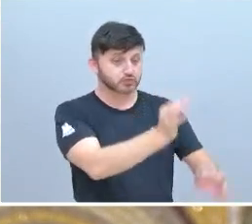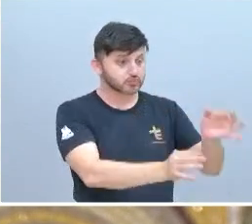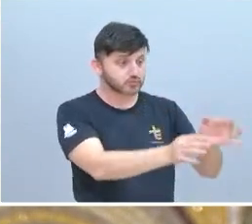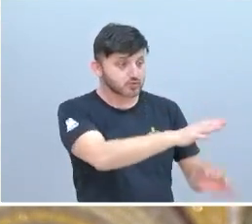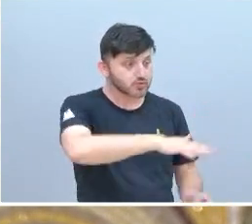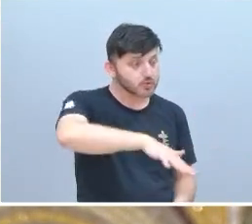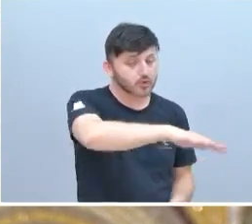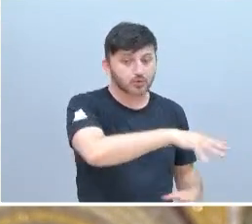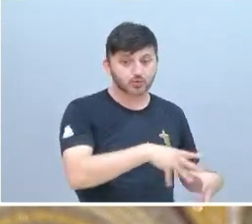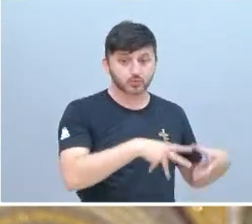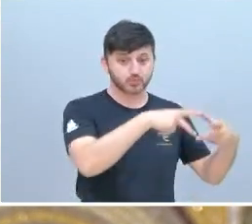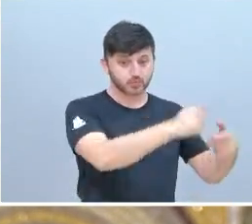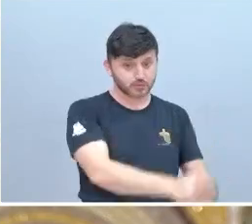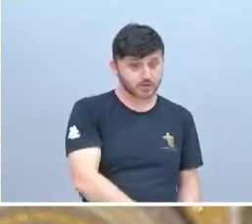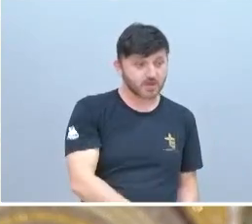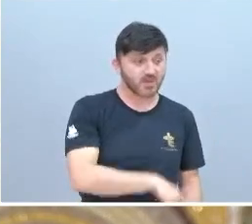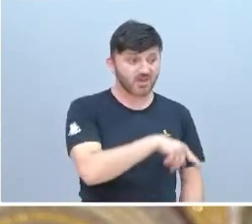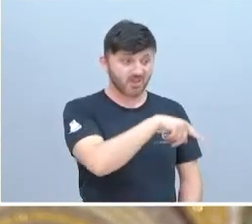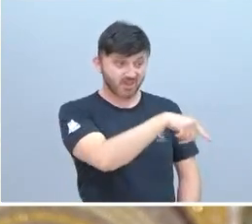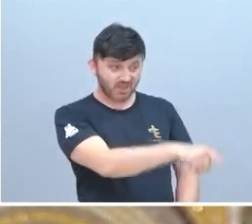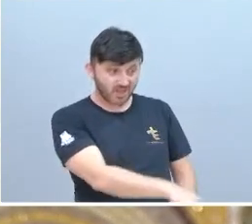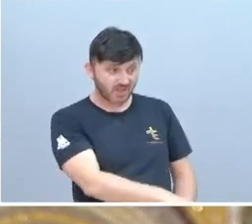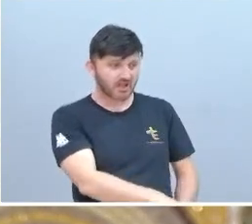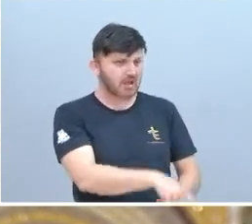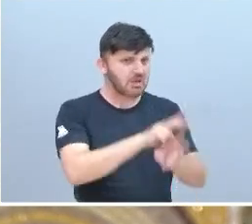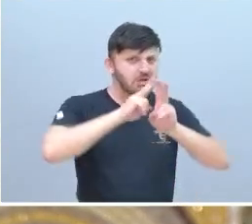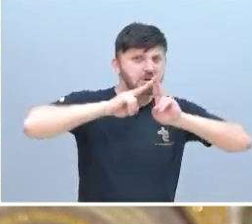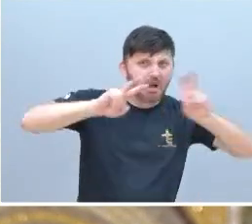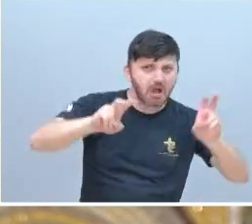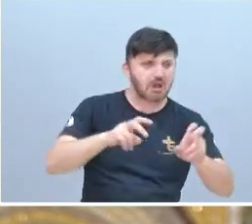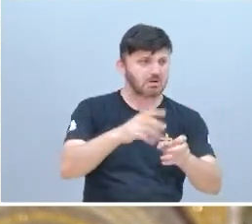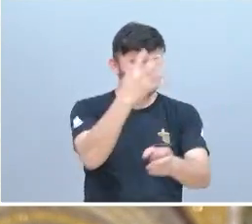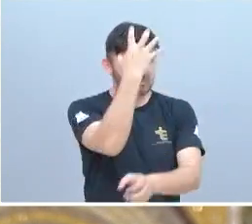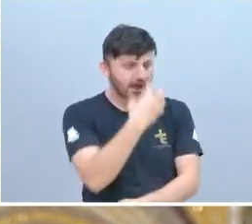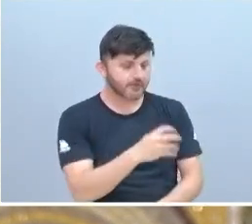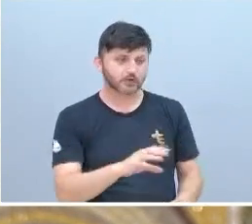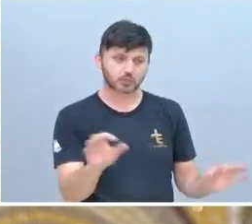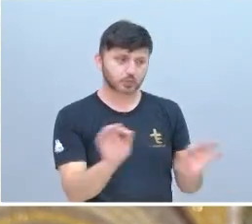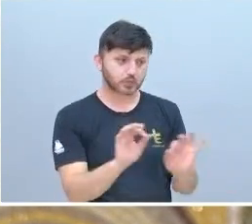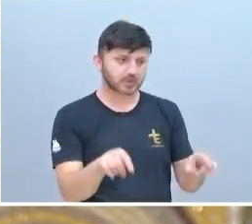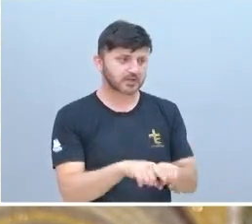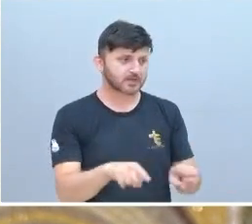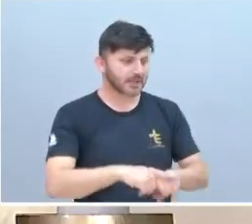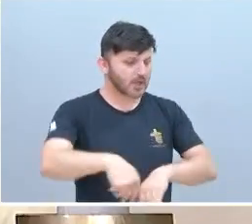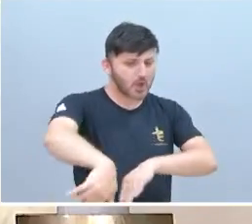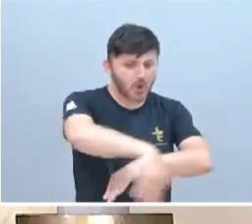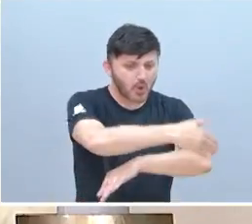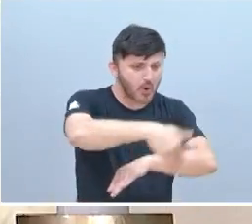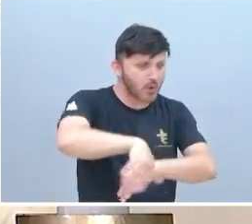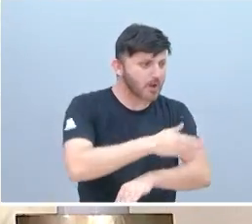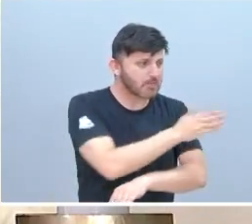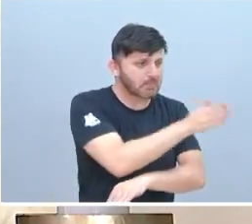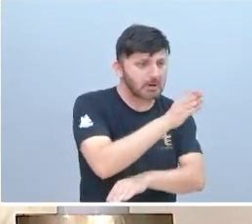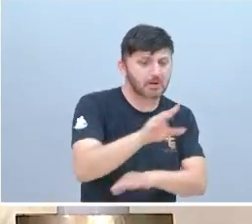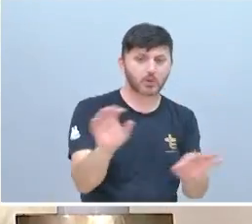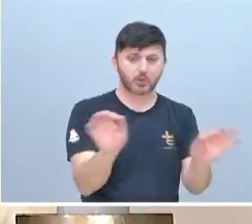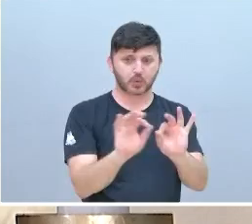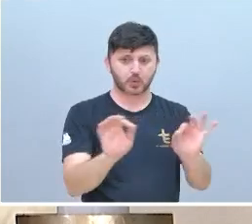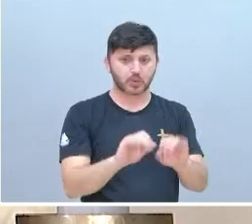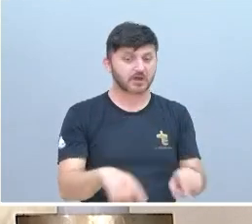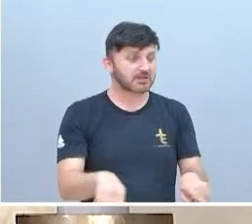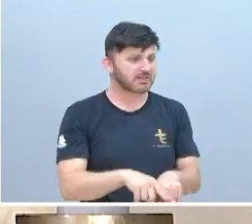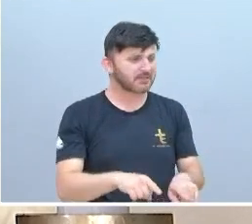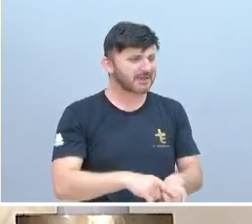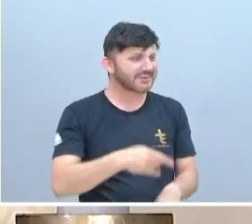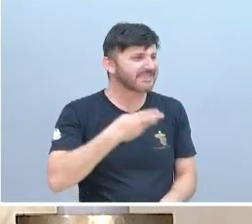nações. Ele não clama nem levanta a voz, nem se faz ouvir pelas ruas, não quebra uma cana